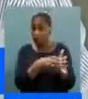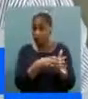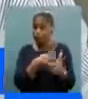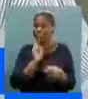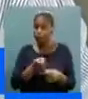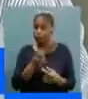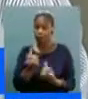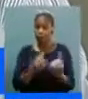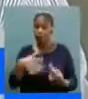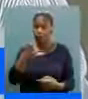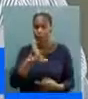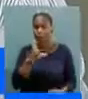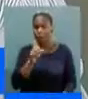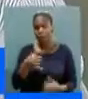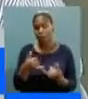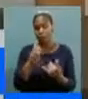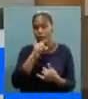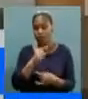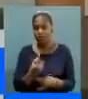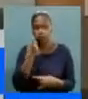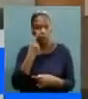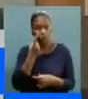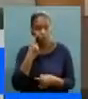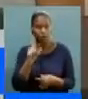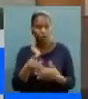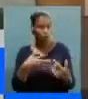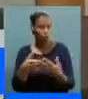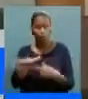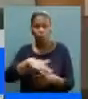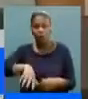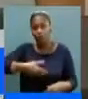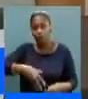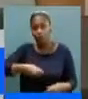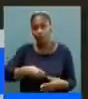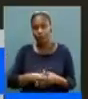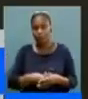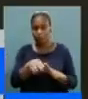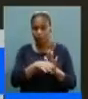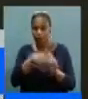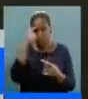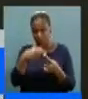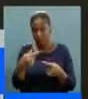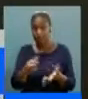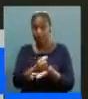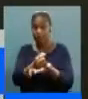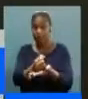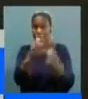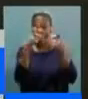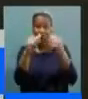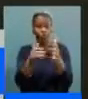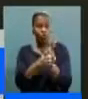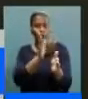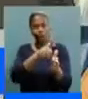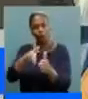forma, acabam por ser reconhecidos em qualquer parte do mundo. O programa visa apoiar as empresas em todo o processo